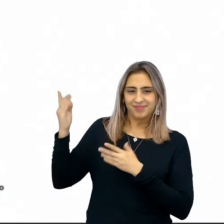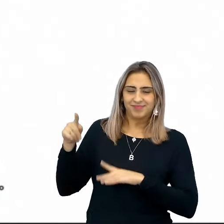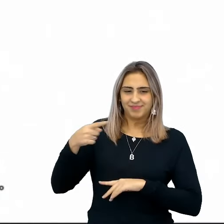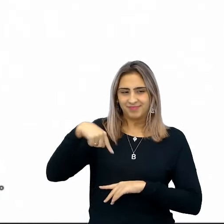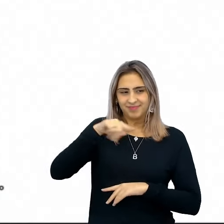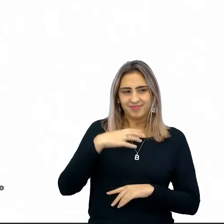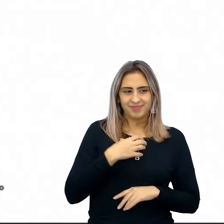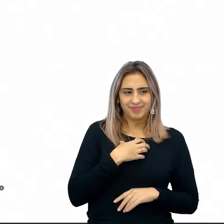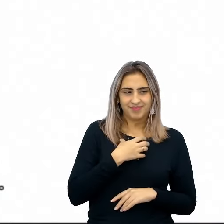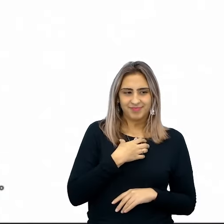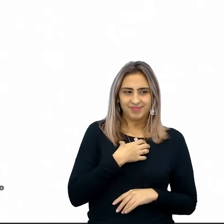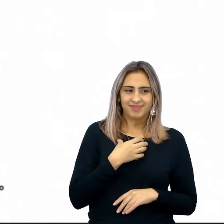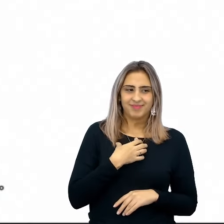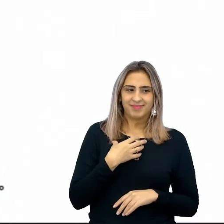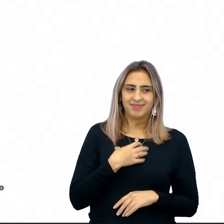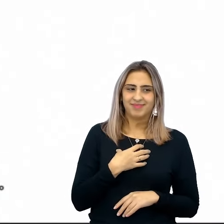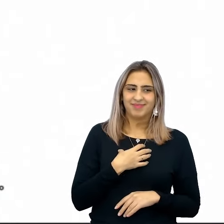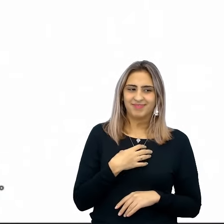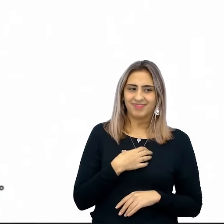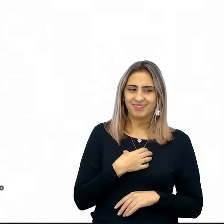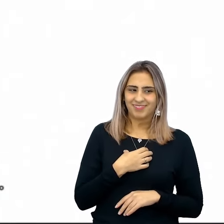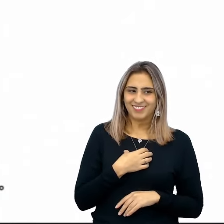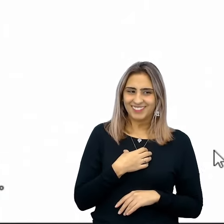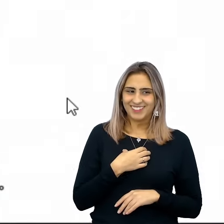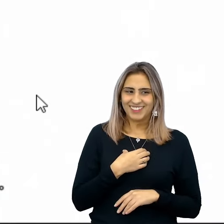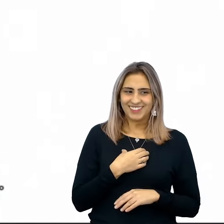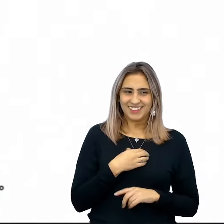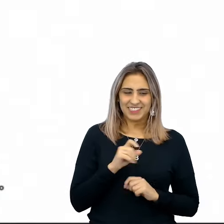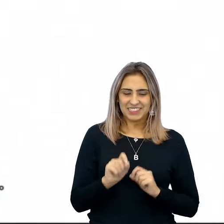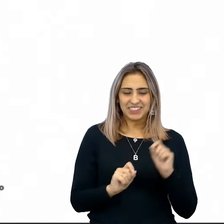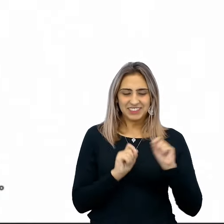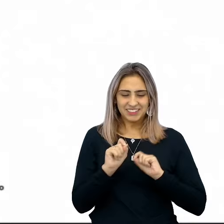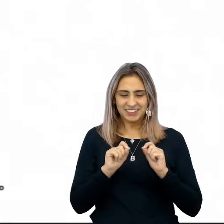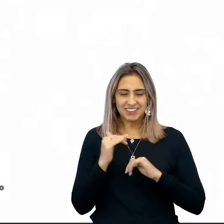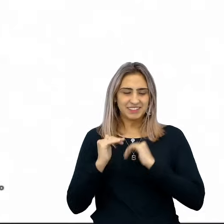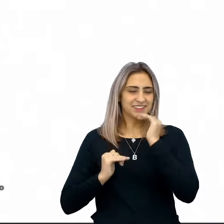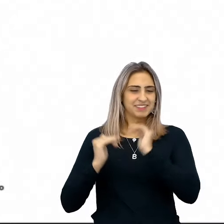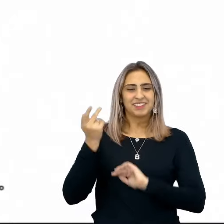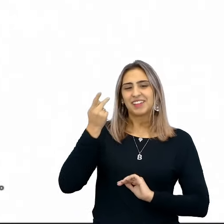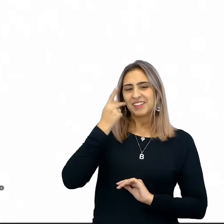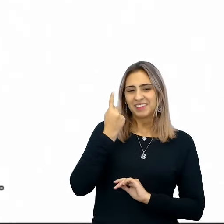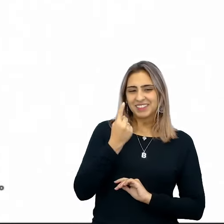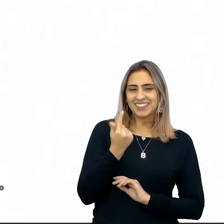essa forma aqui, que ela é de proporcionalidade. Então, para